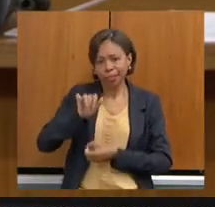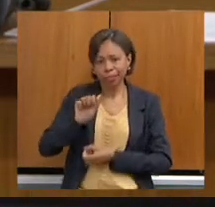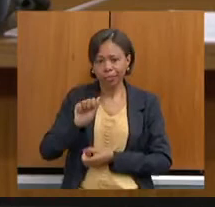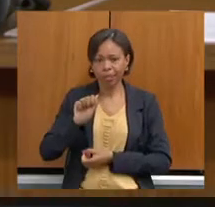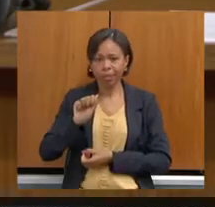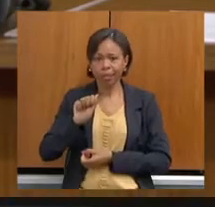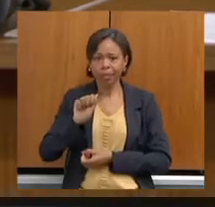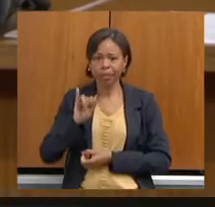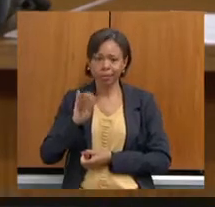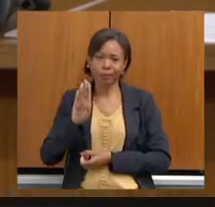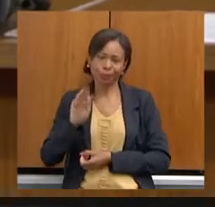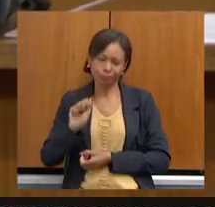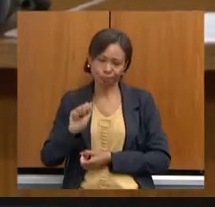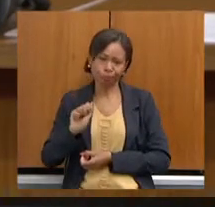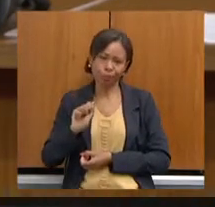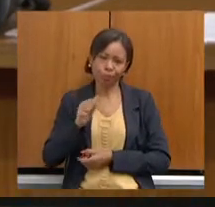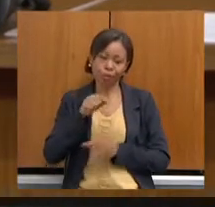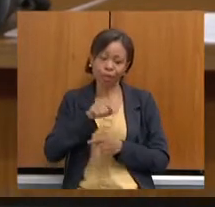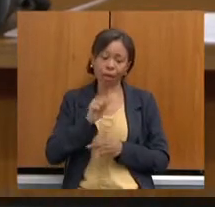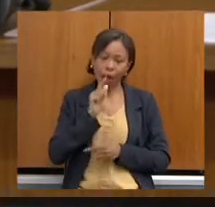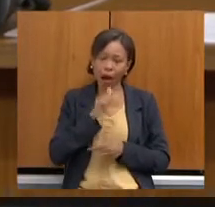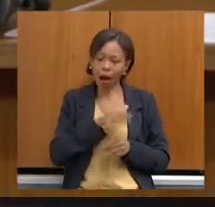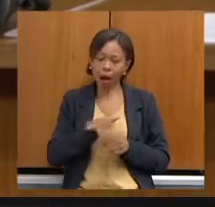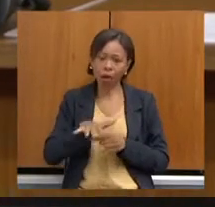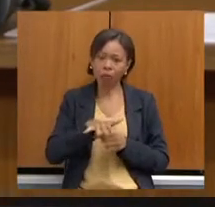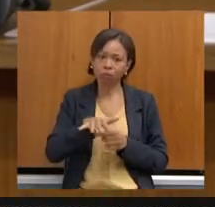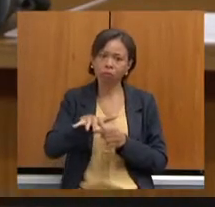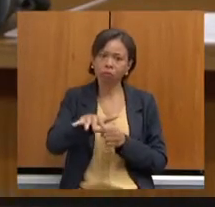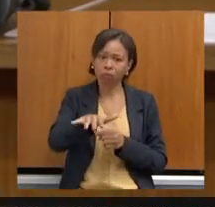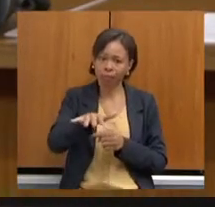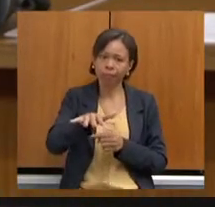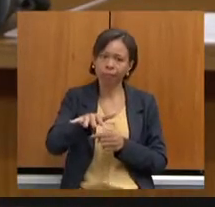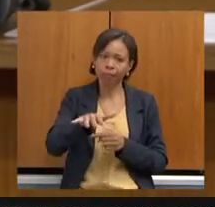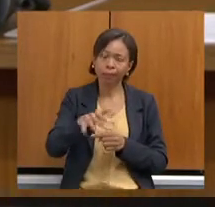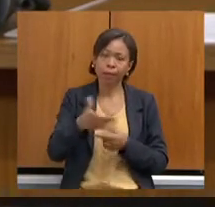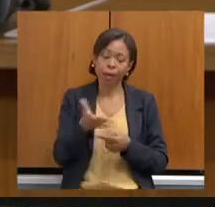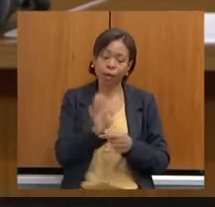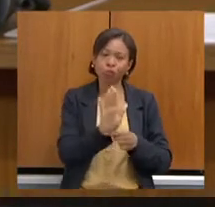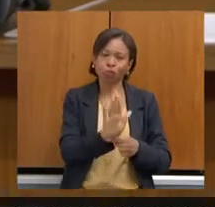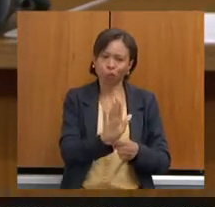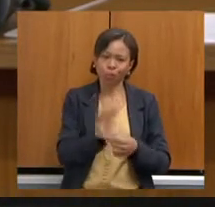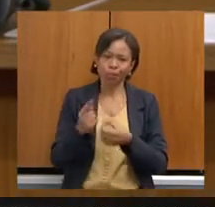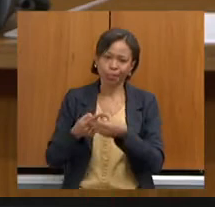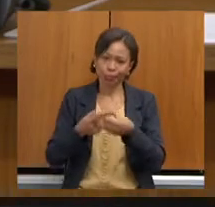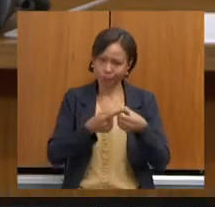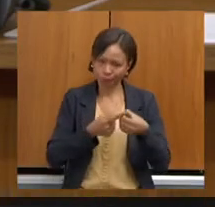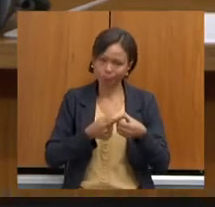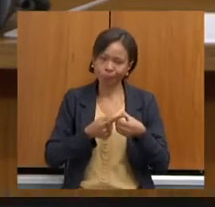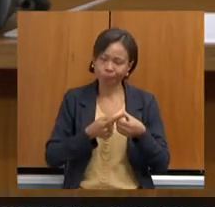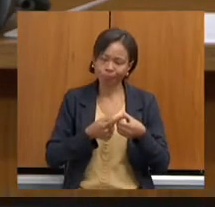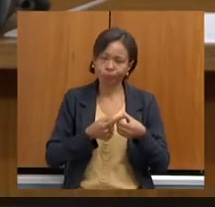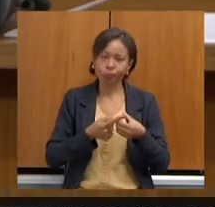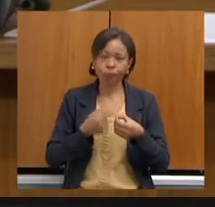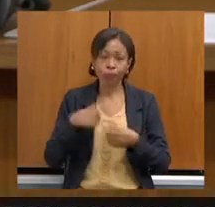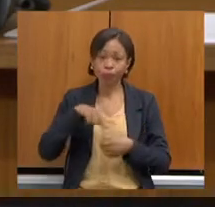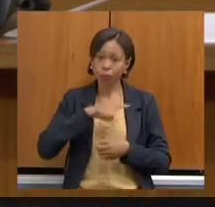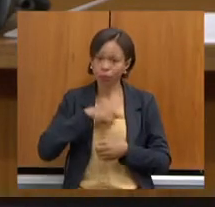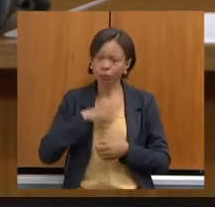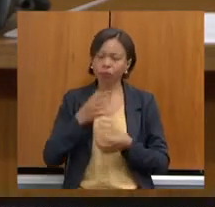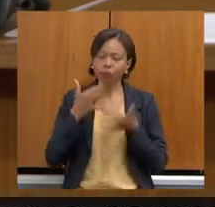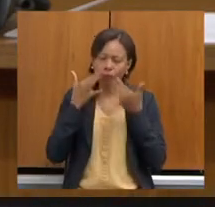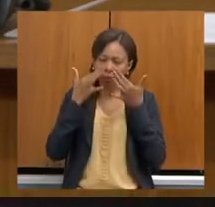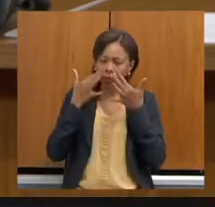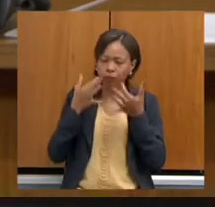que passa por esse canal também abastece a área urbana do município é nós estamos atentos e com muita dedicação